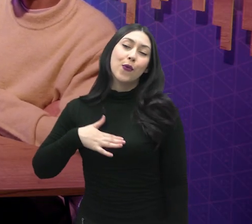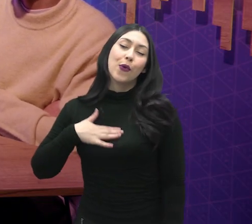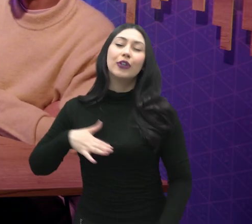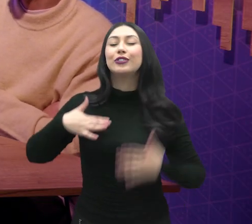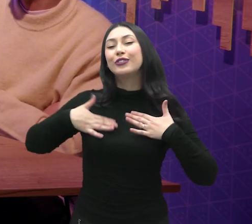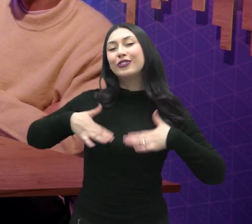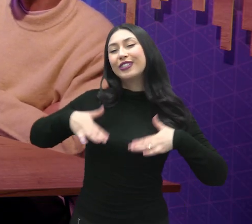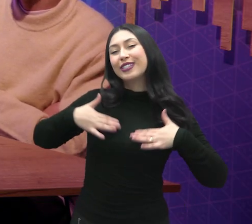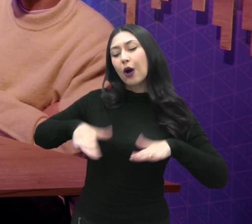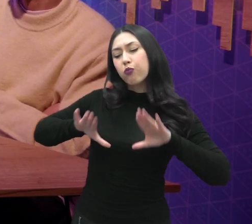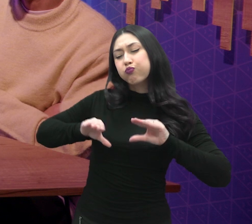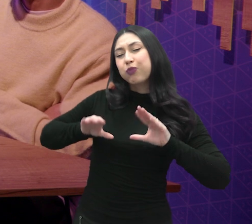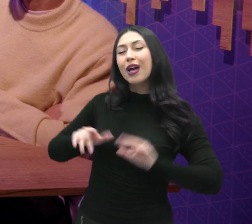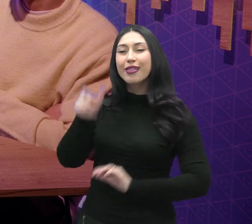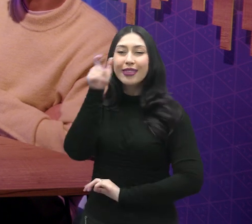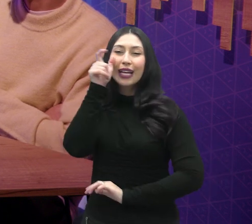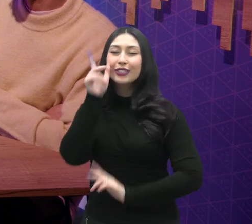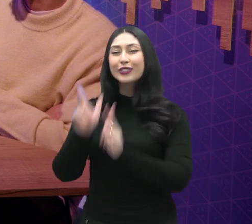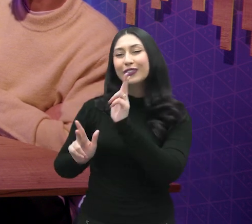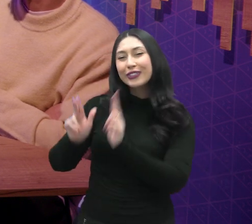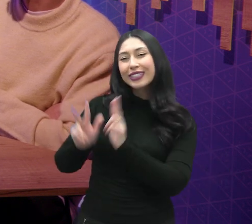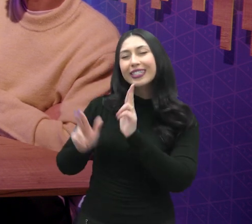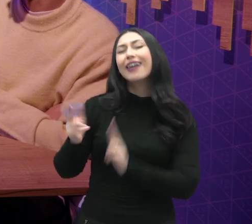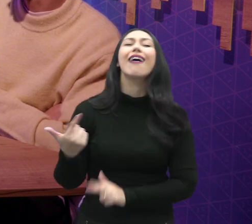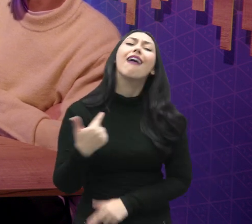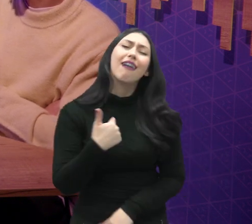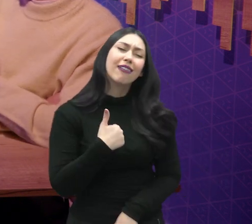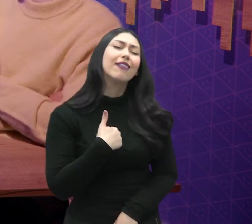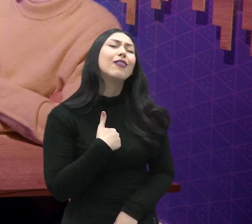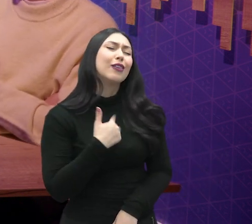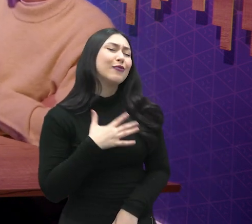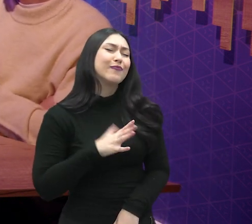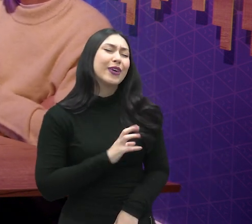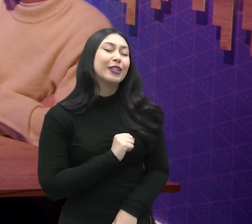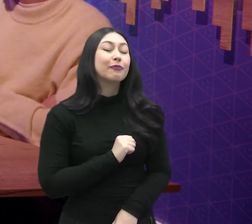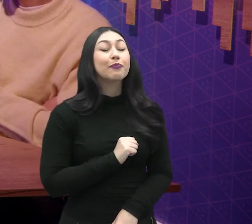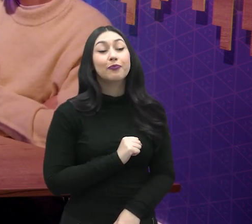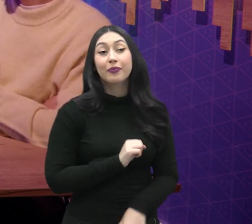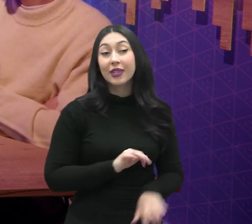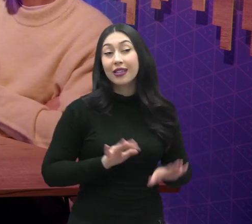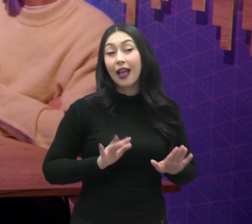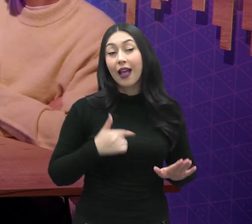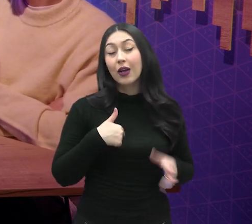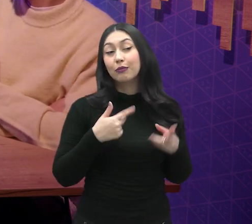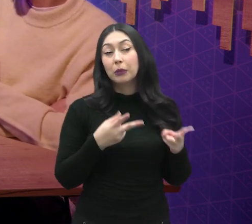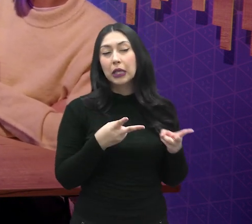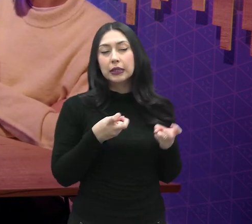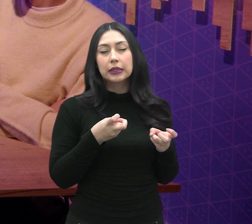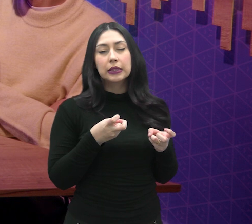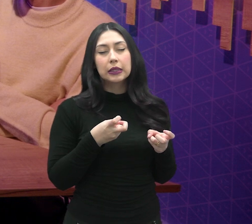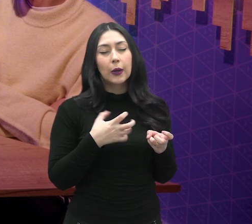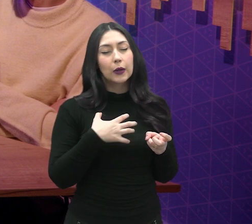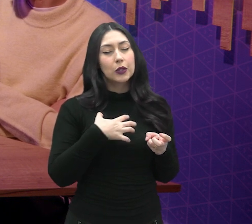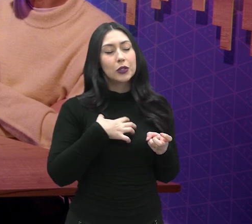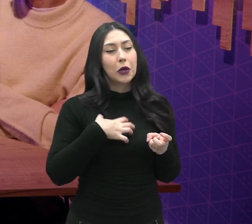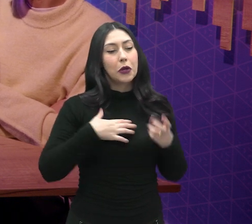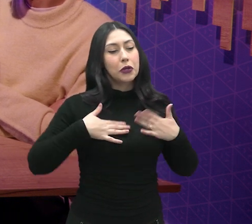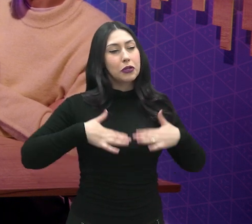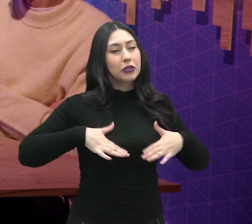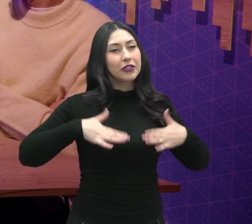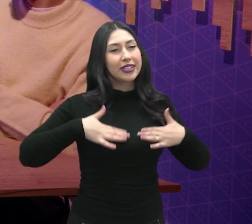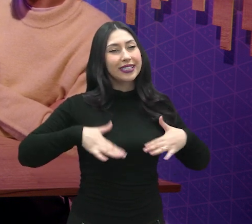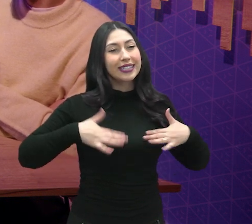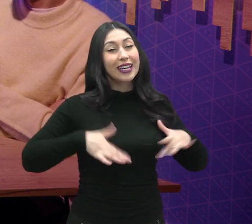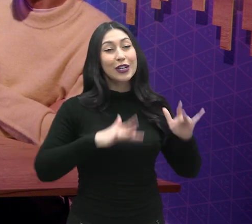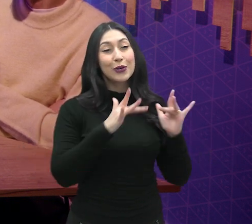adoro descansar no meu sofá assistindo uma boa série. E você? Ai, adorei. Eu percebo muito, Vitor, que eu descanso